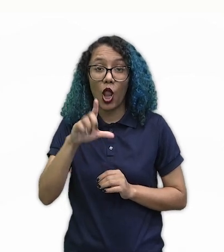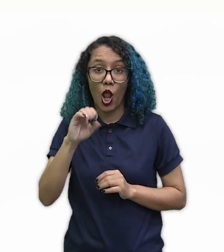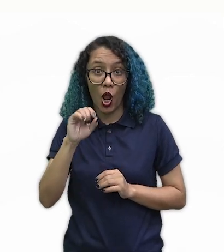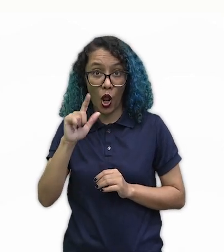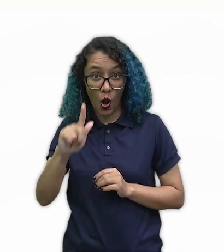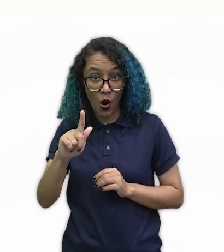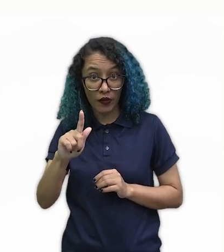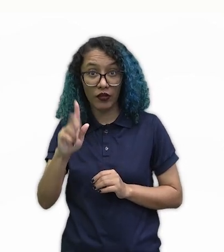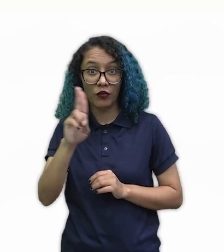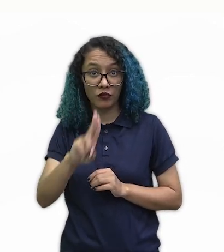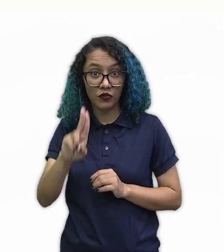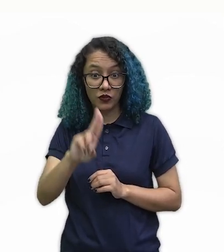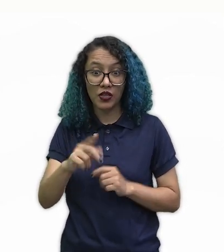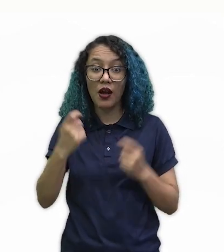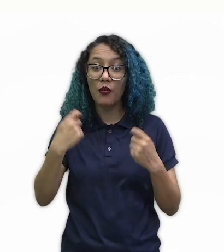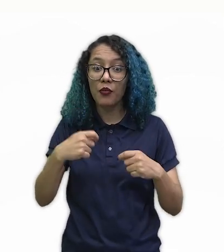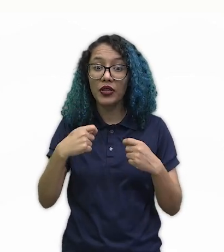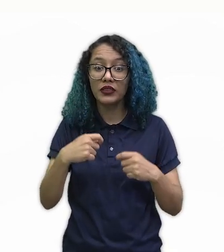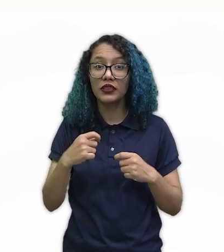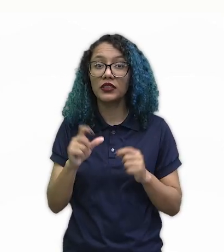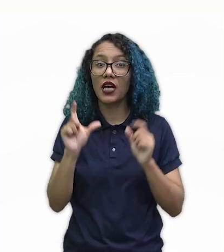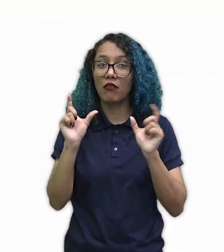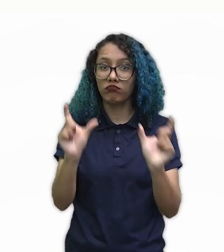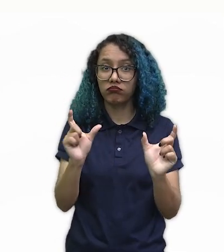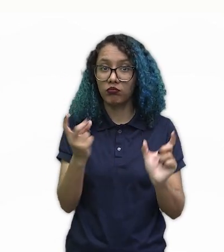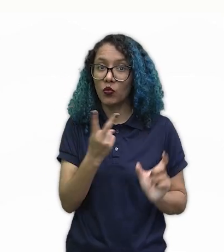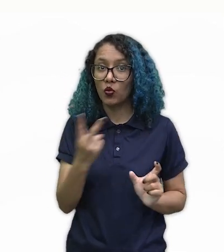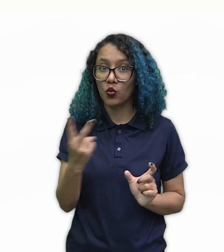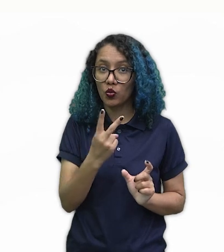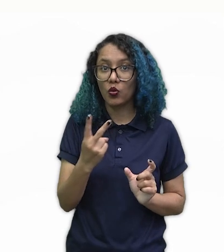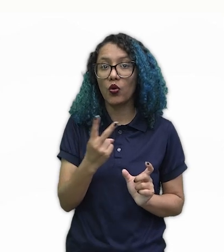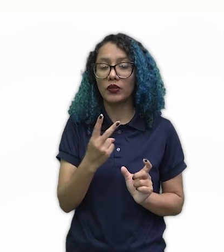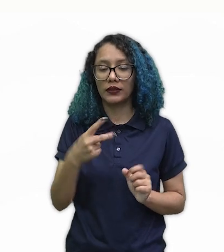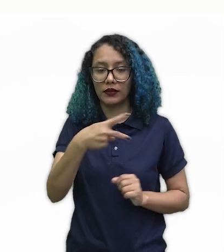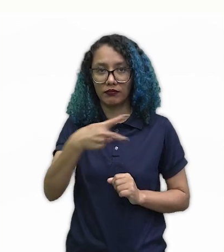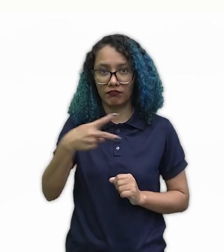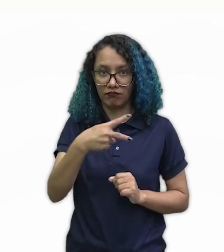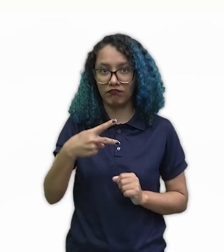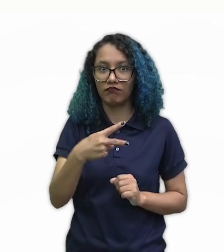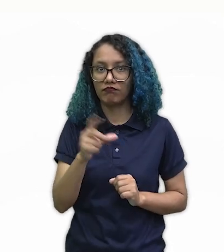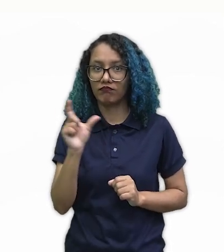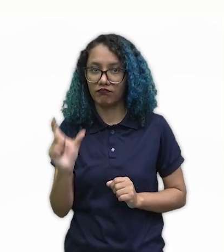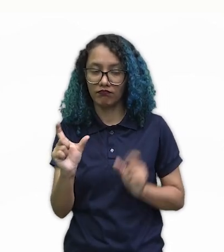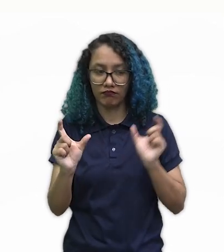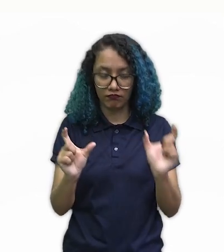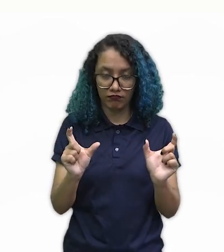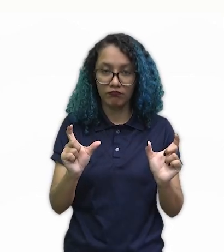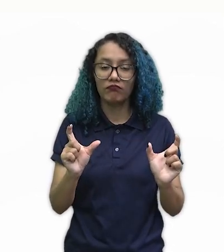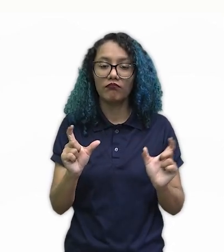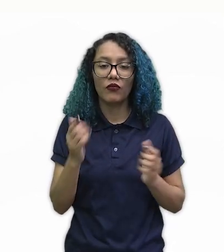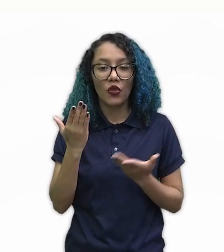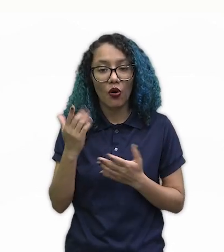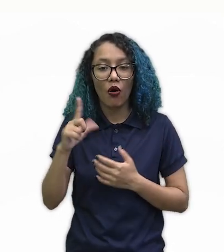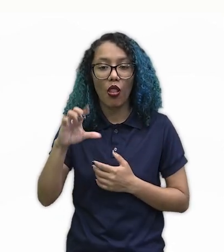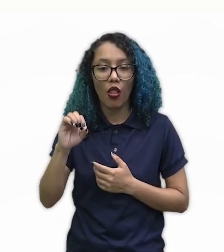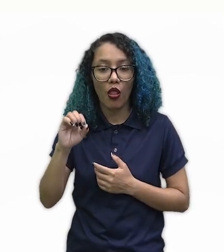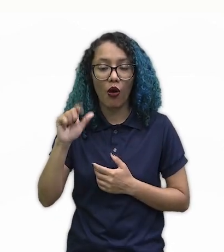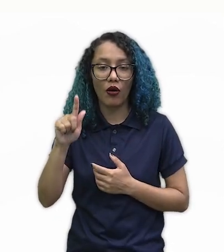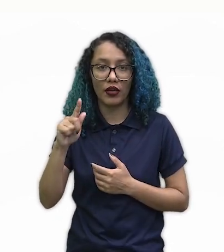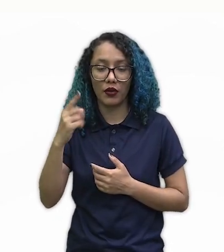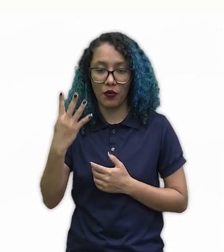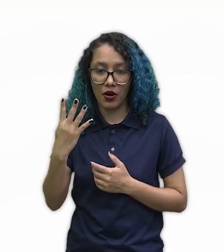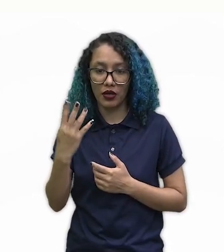o logaritmo, você tem que usar dos dois lados da equação. Então, nós temos log de